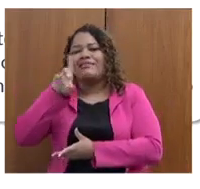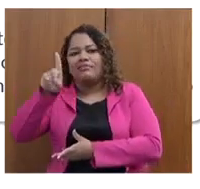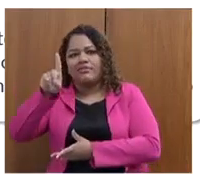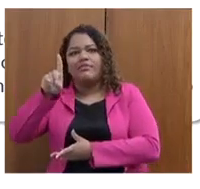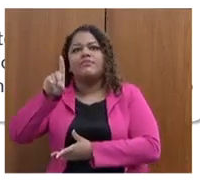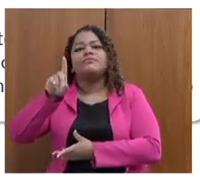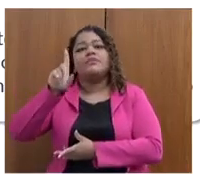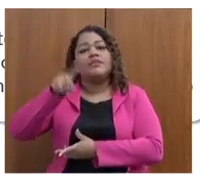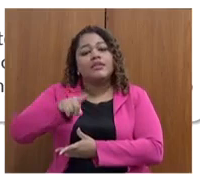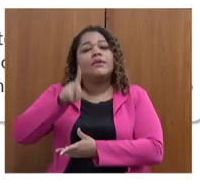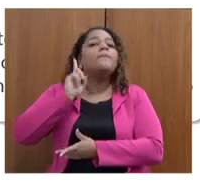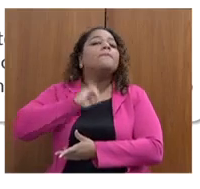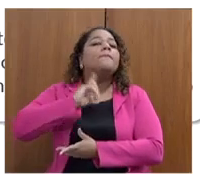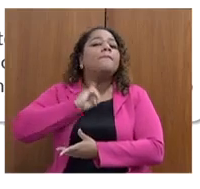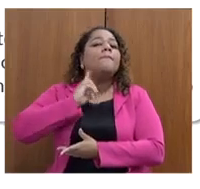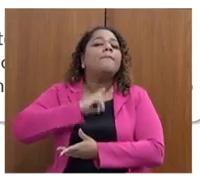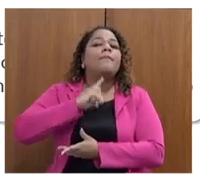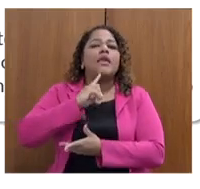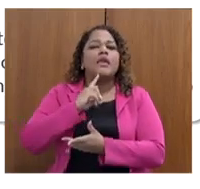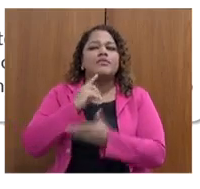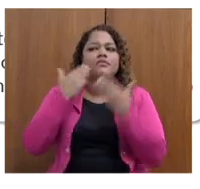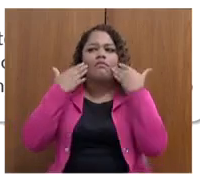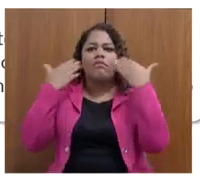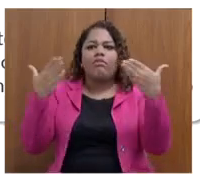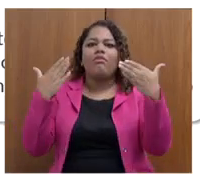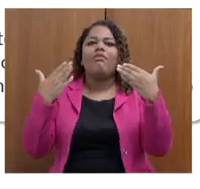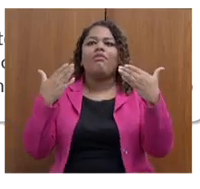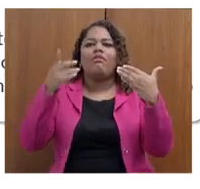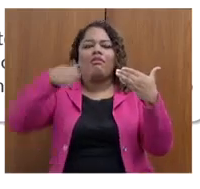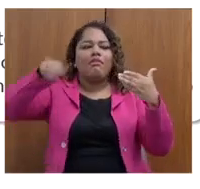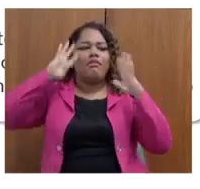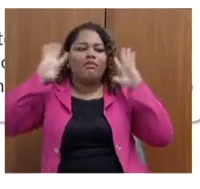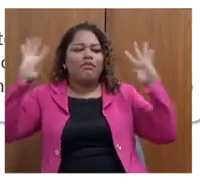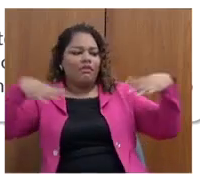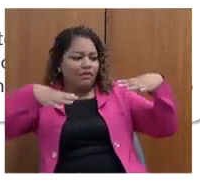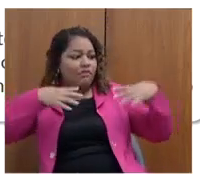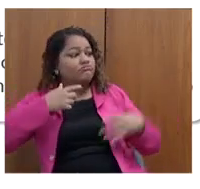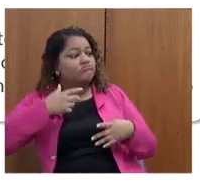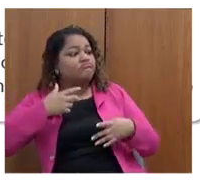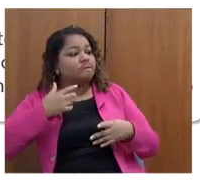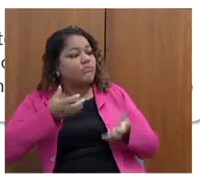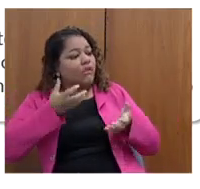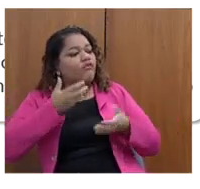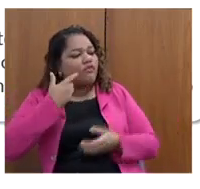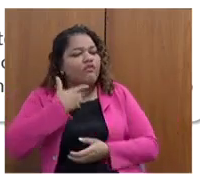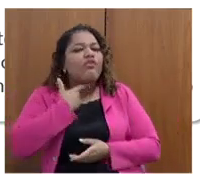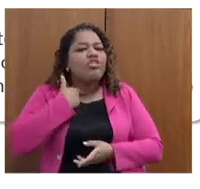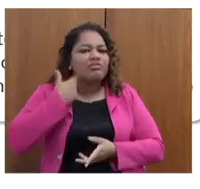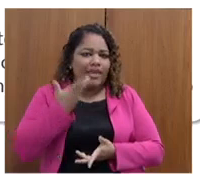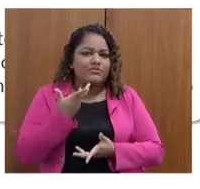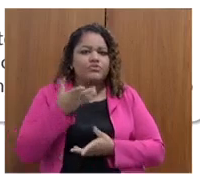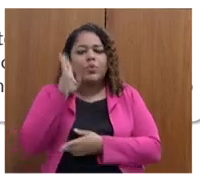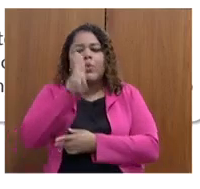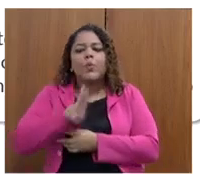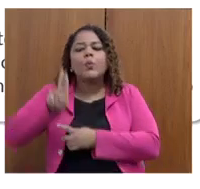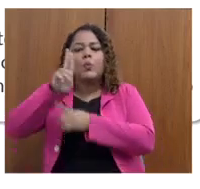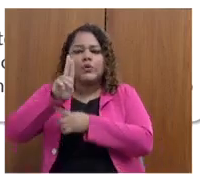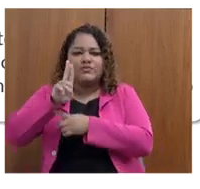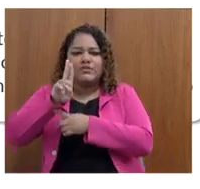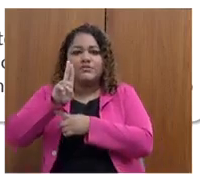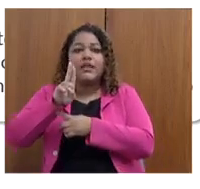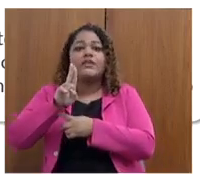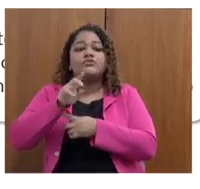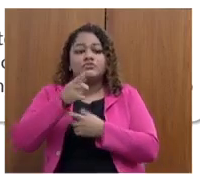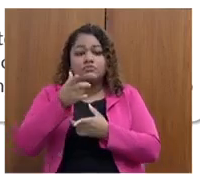para que as cabeças pensantes que nossas universidades é formam possam ficar em Minas Gerais